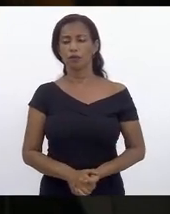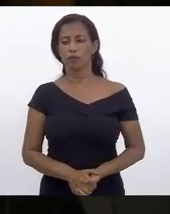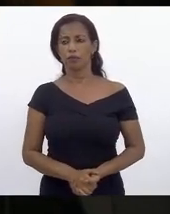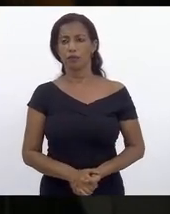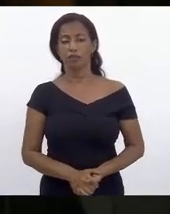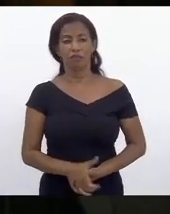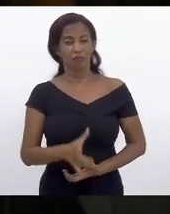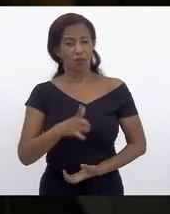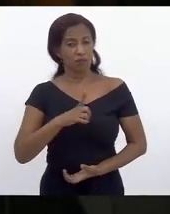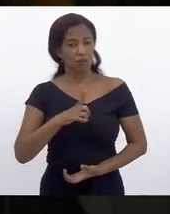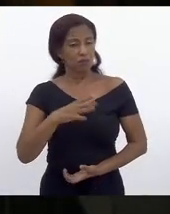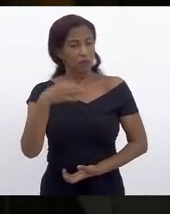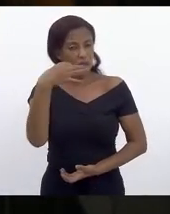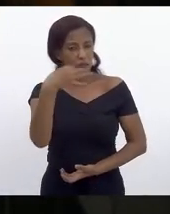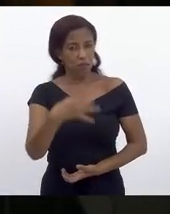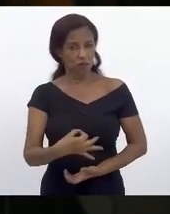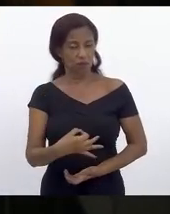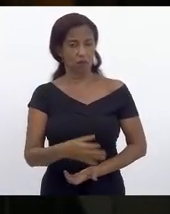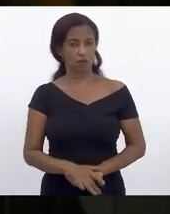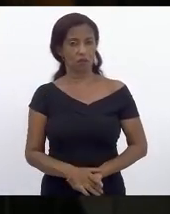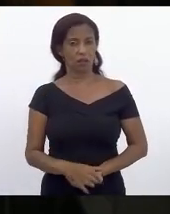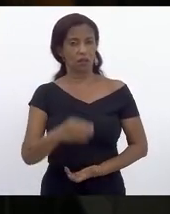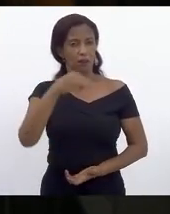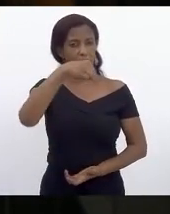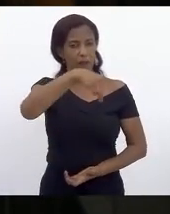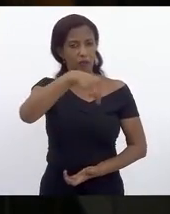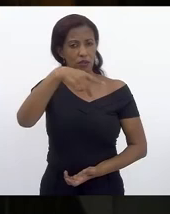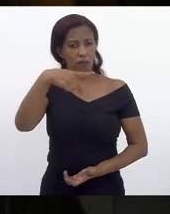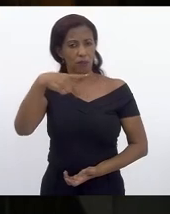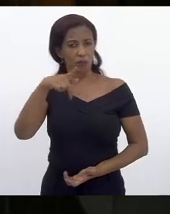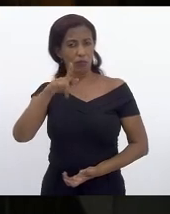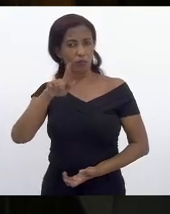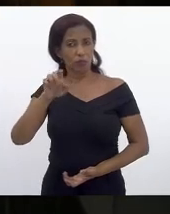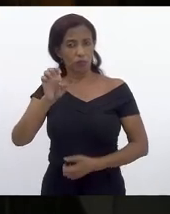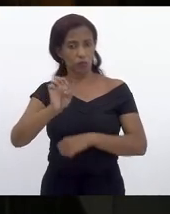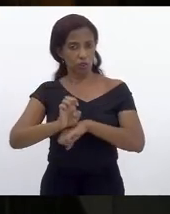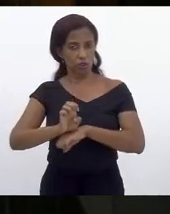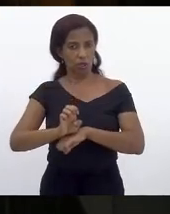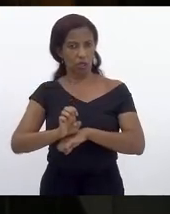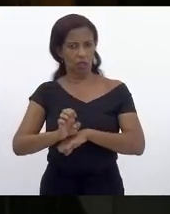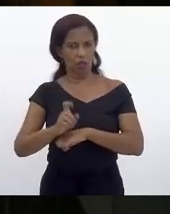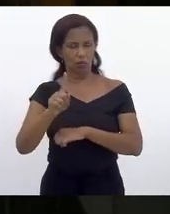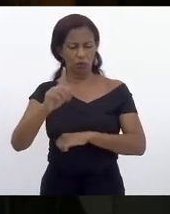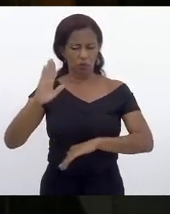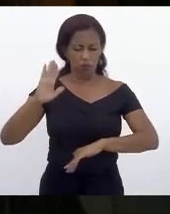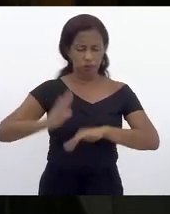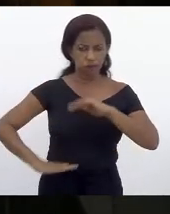que eu tenho absoluta certeza que o Ministério Público do Estado do Rio de Janeiro, com a sua tamanha